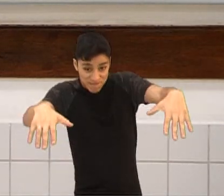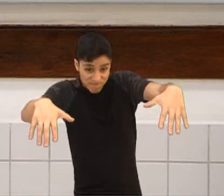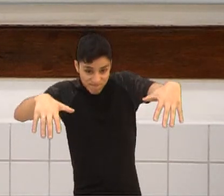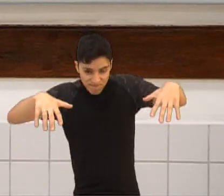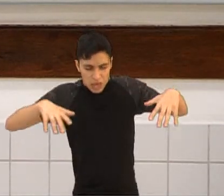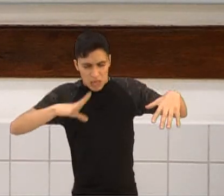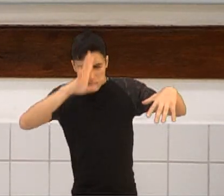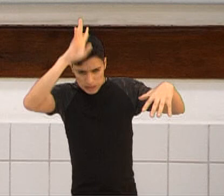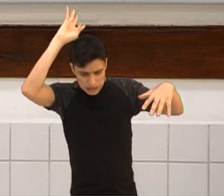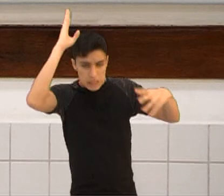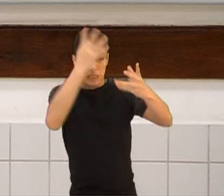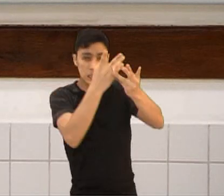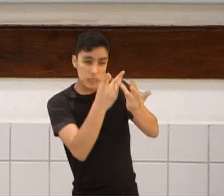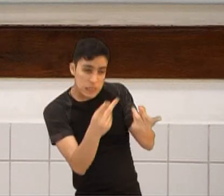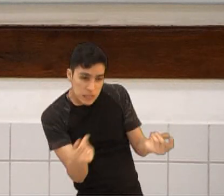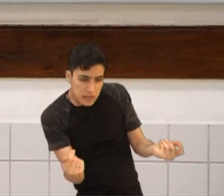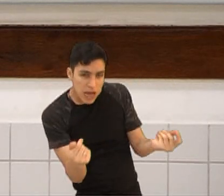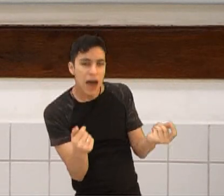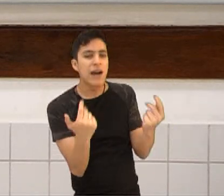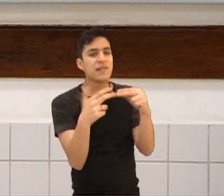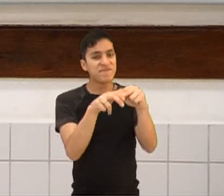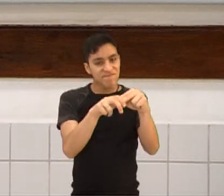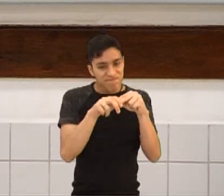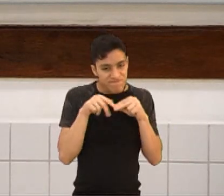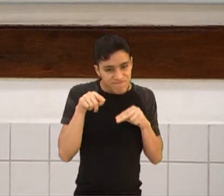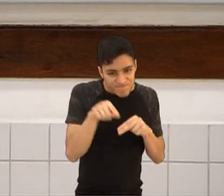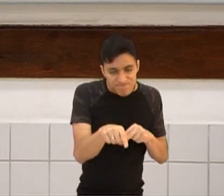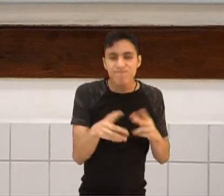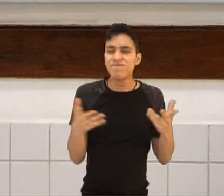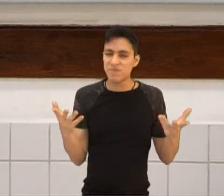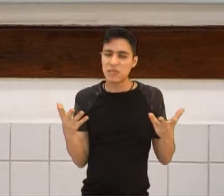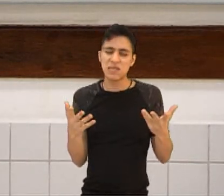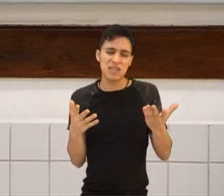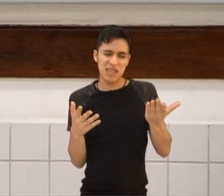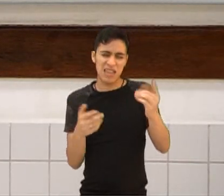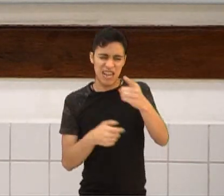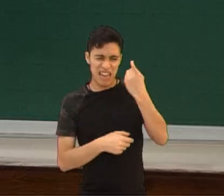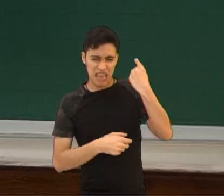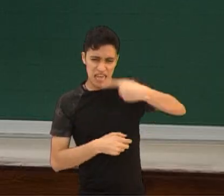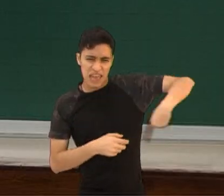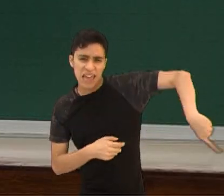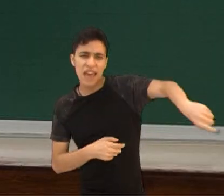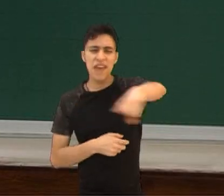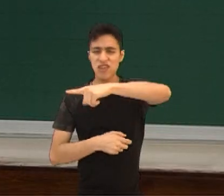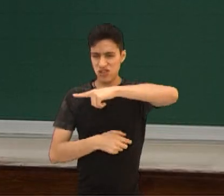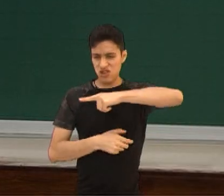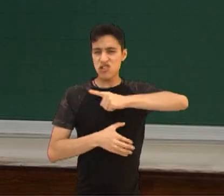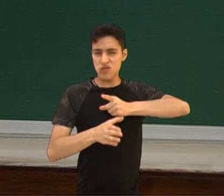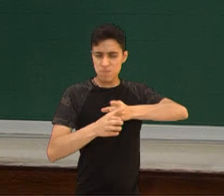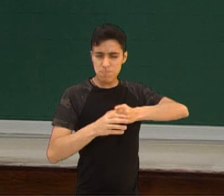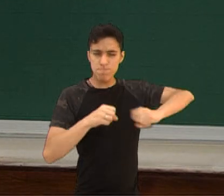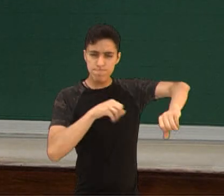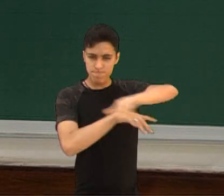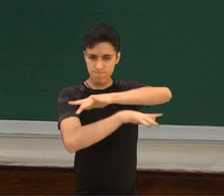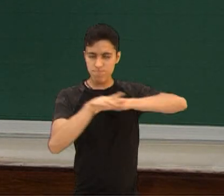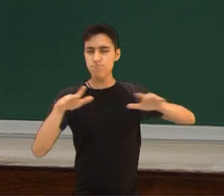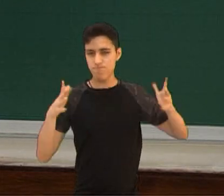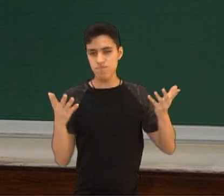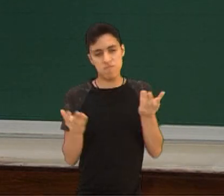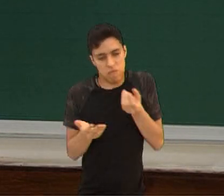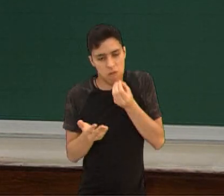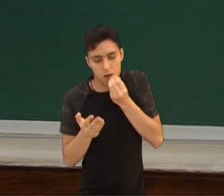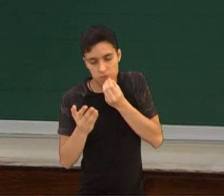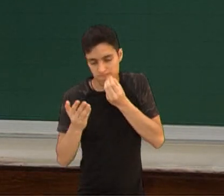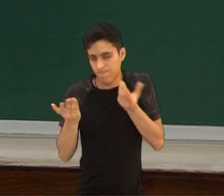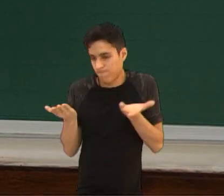existia uma configuração de cidade, né? Já existiam alguns aglomerados. Pode dizer que tinha uma urbanização, como a gente encontra hoje, mas tinham aglomerados,